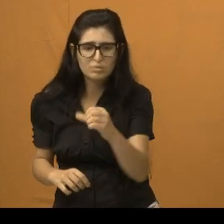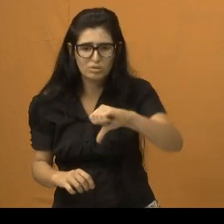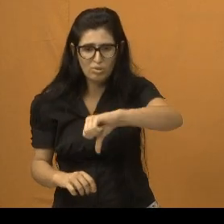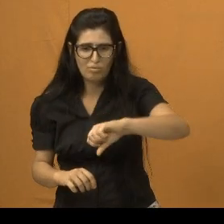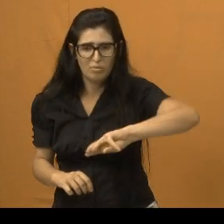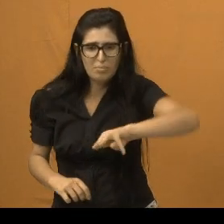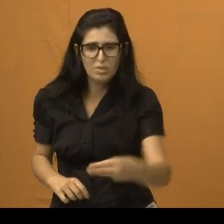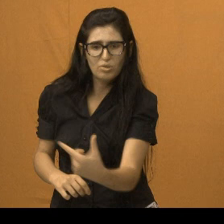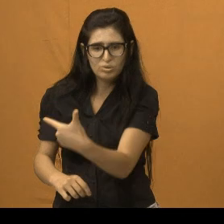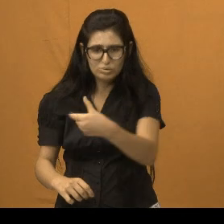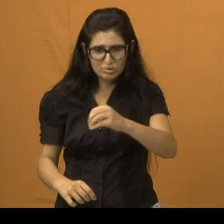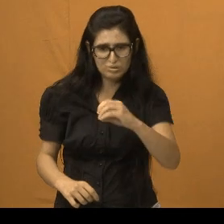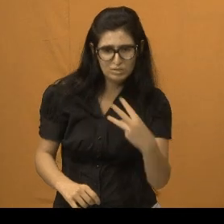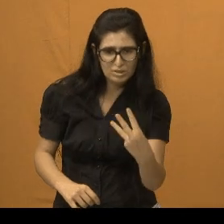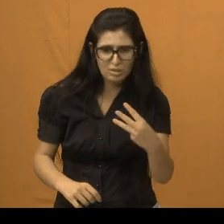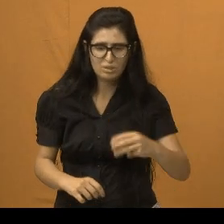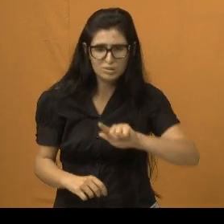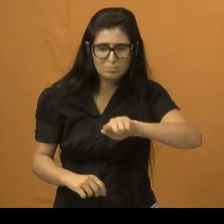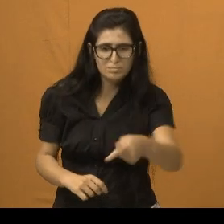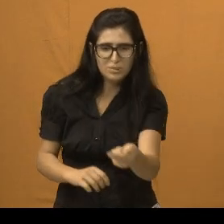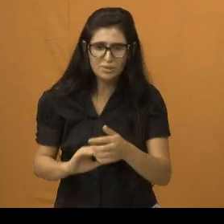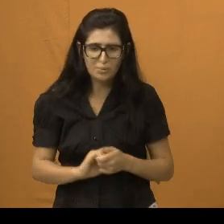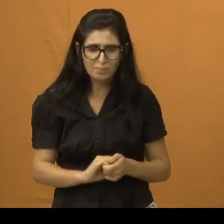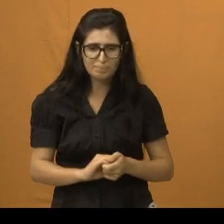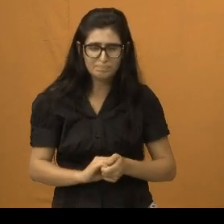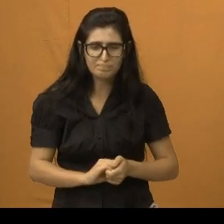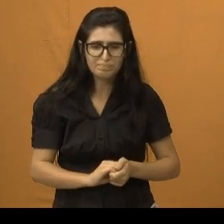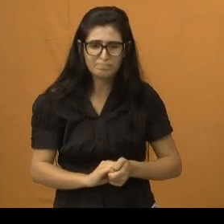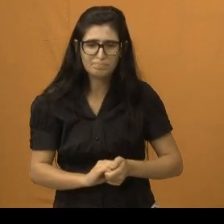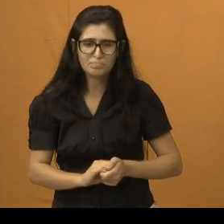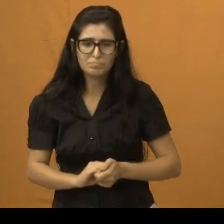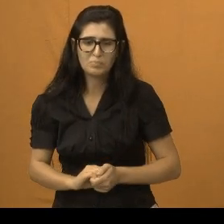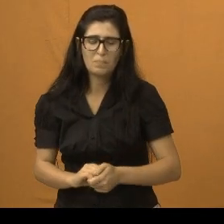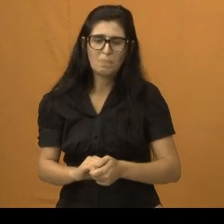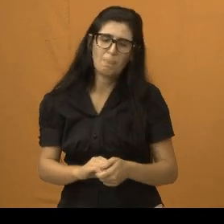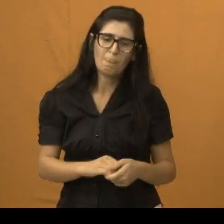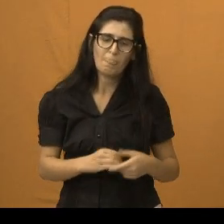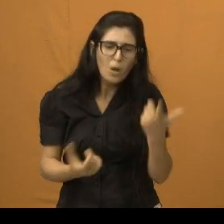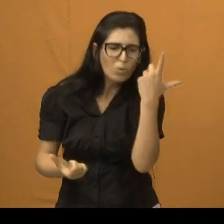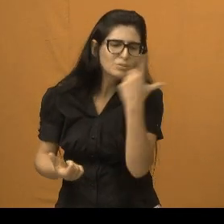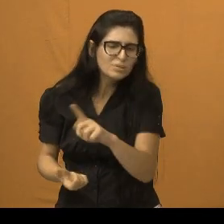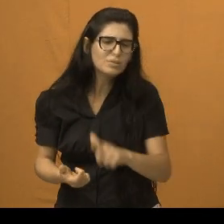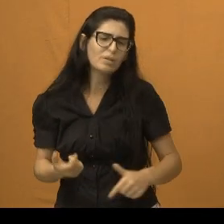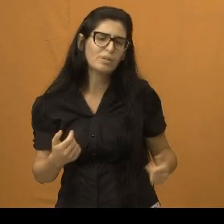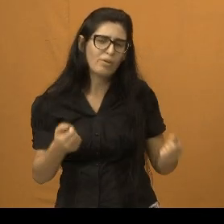89.203.000, na qual foi realizado ao terceiro quadrimestre de